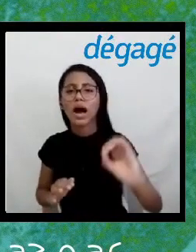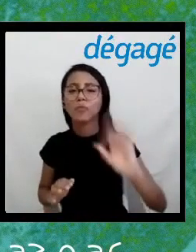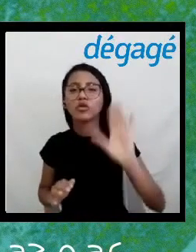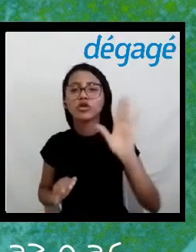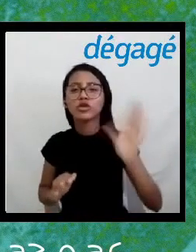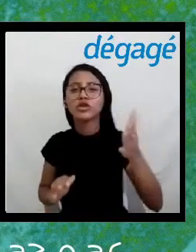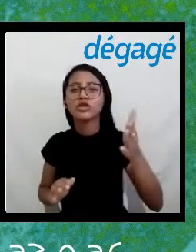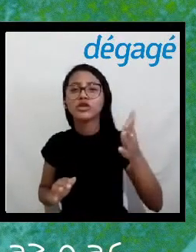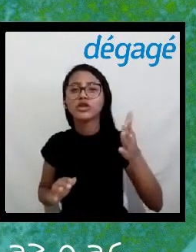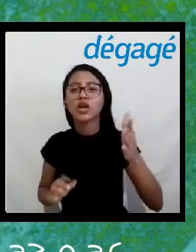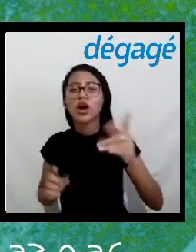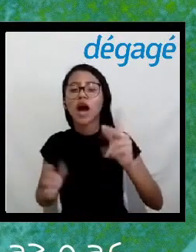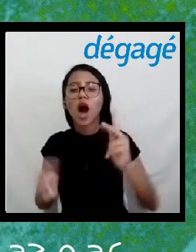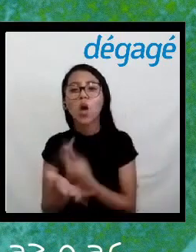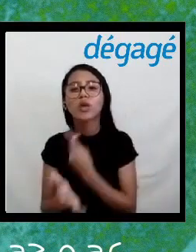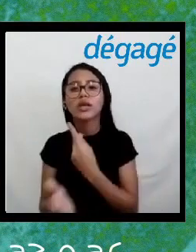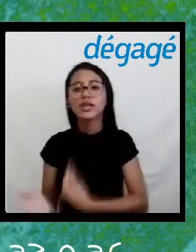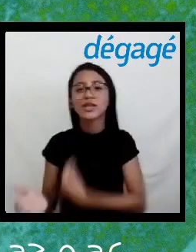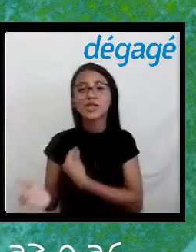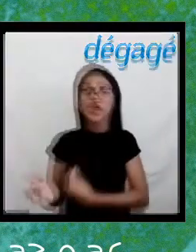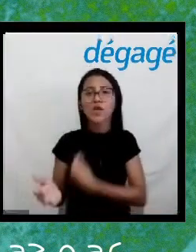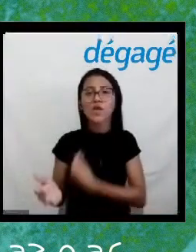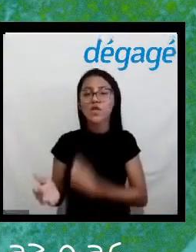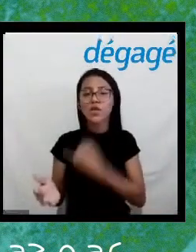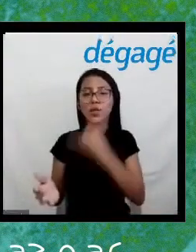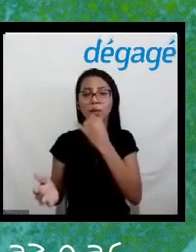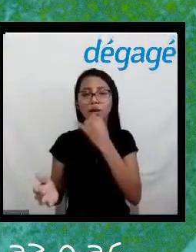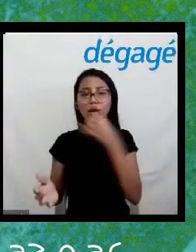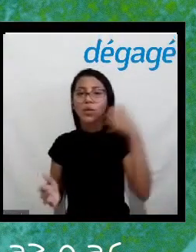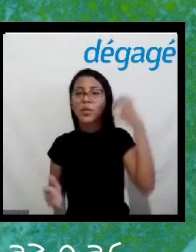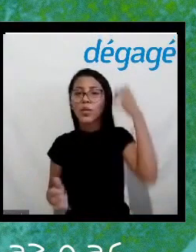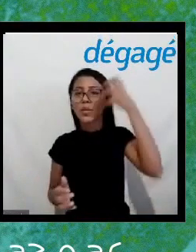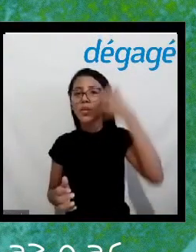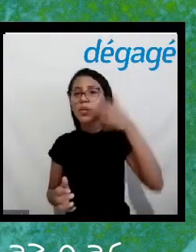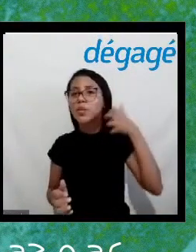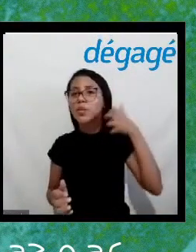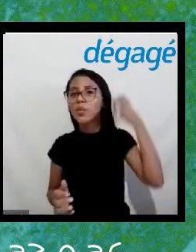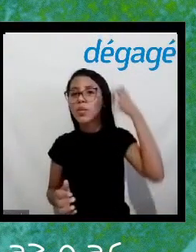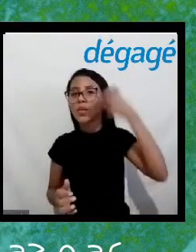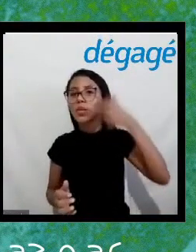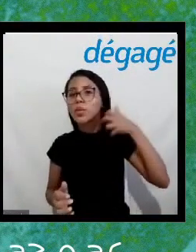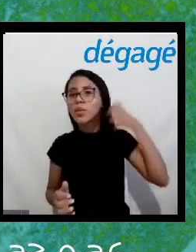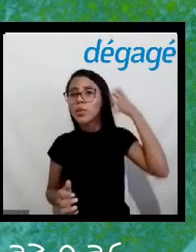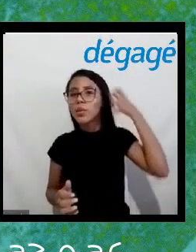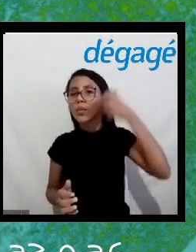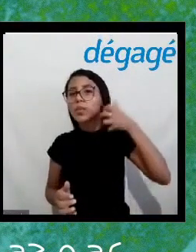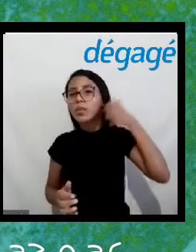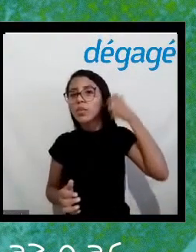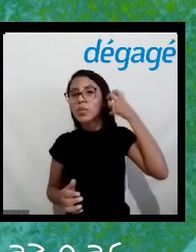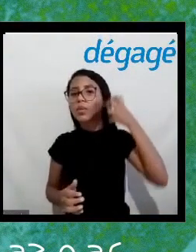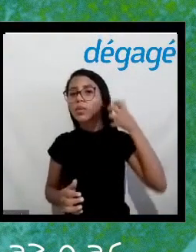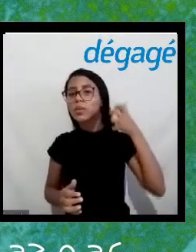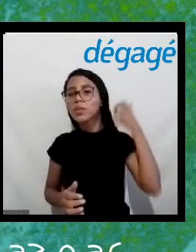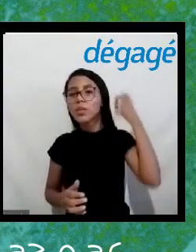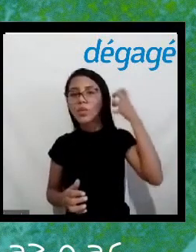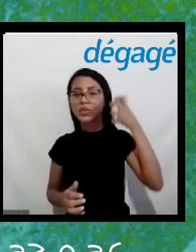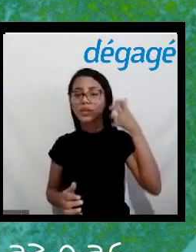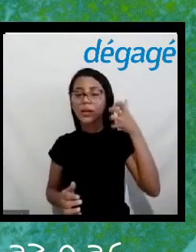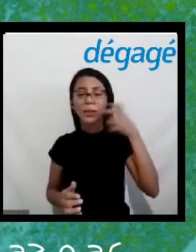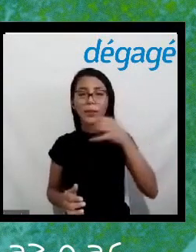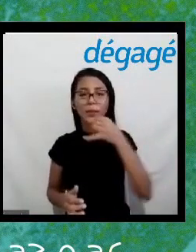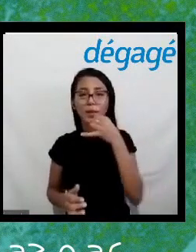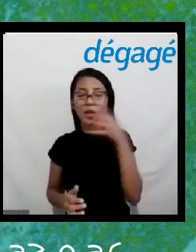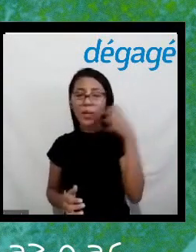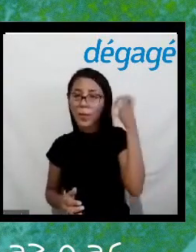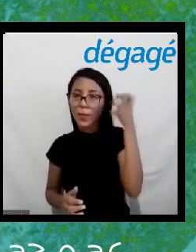e um aluno entender essa música como se fosse no corpo dele? Uma transferência corporal de sons? Um